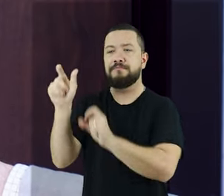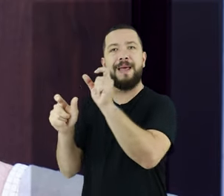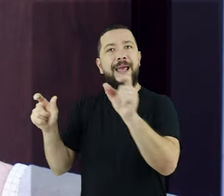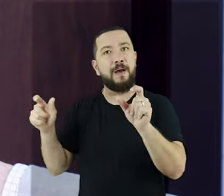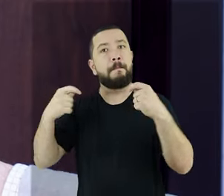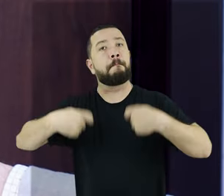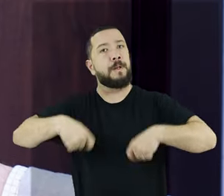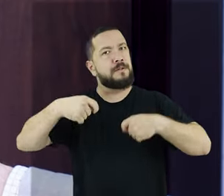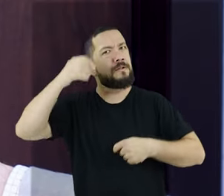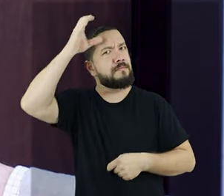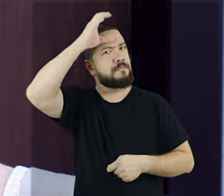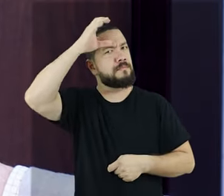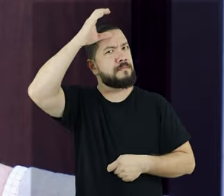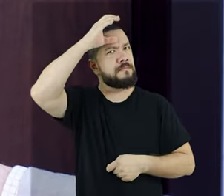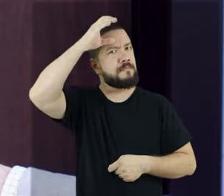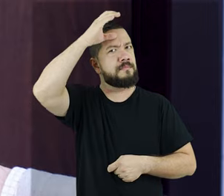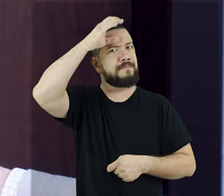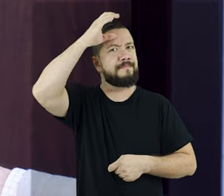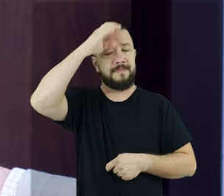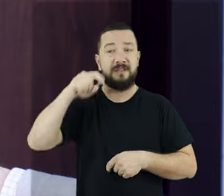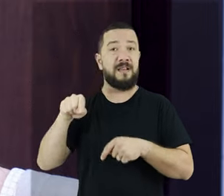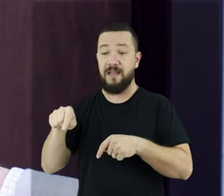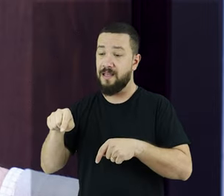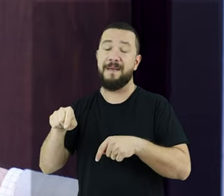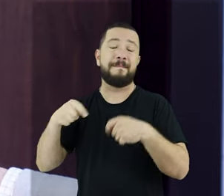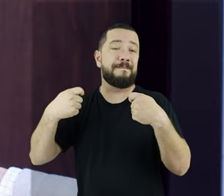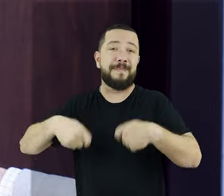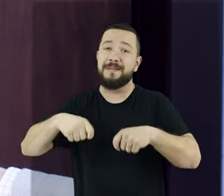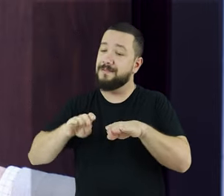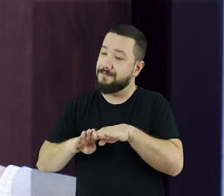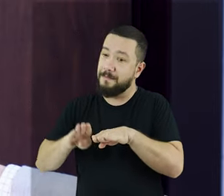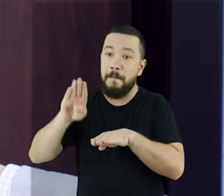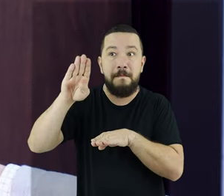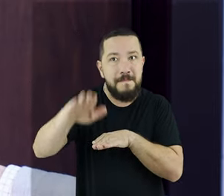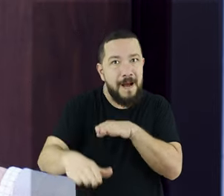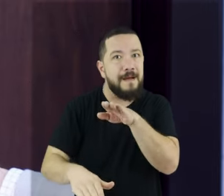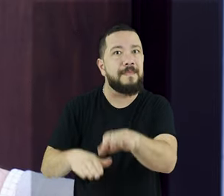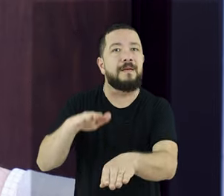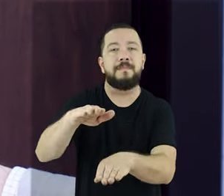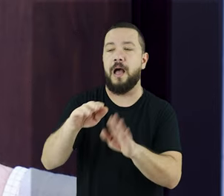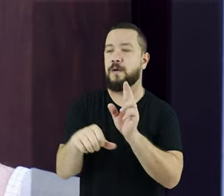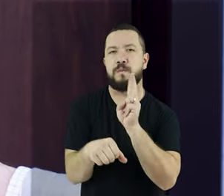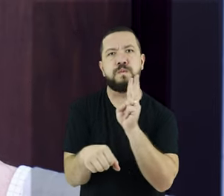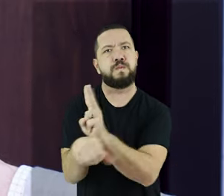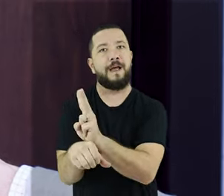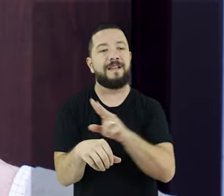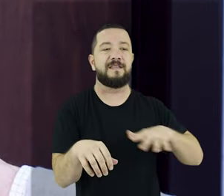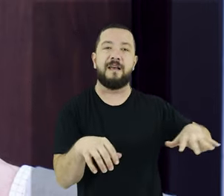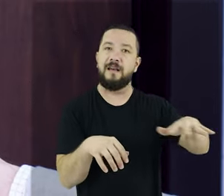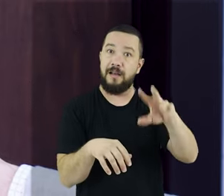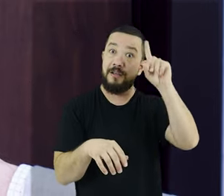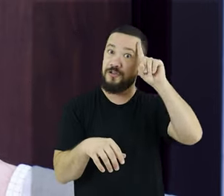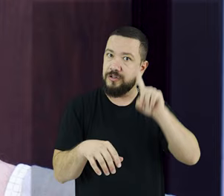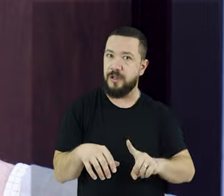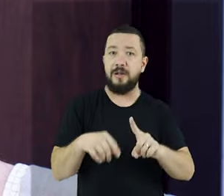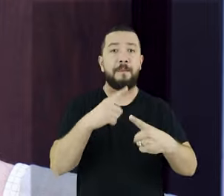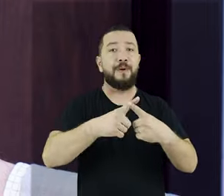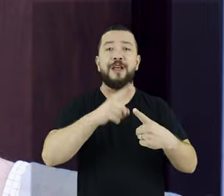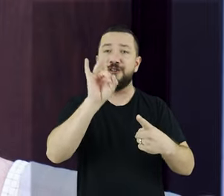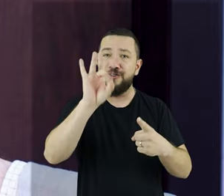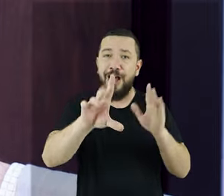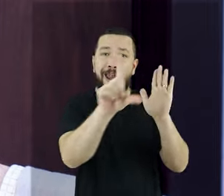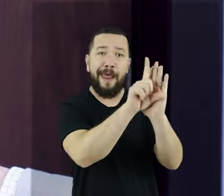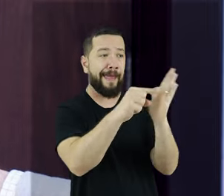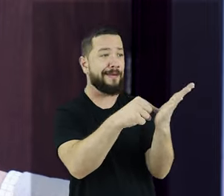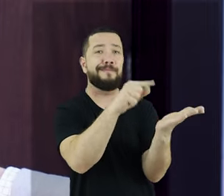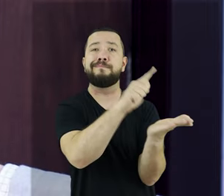consciência dos seus direitos, que é o primeiro passo para que as pessoas efetivamente sejam protegidas pelo direito. Porque o direito enquanto norma, ele não